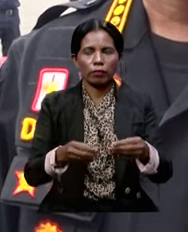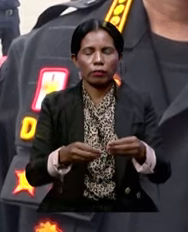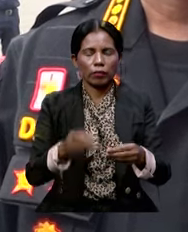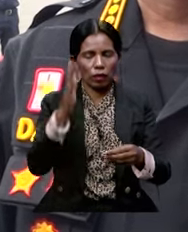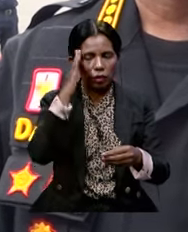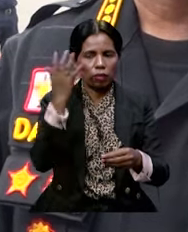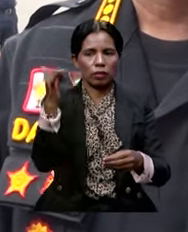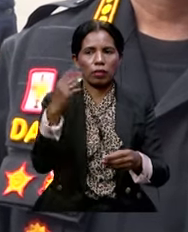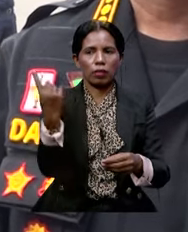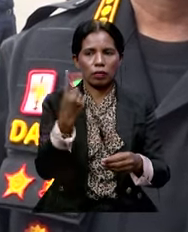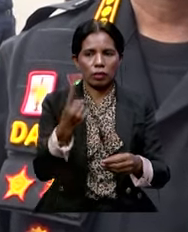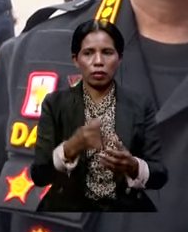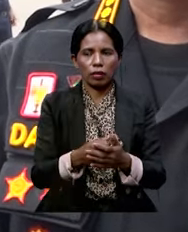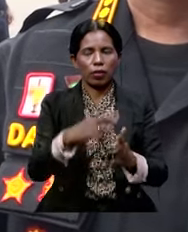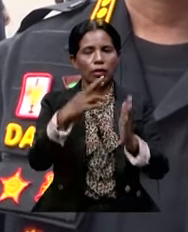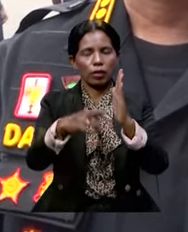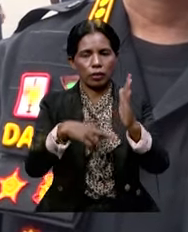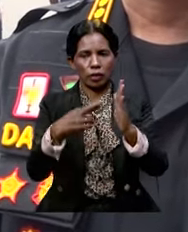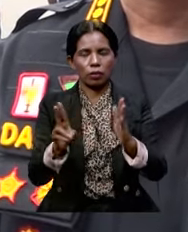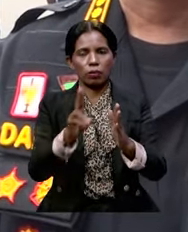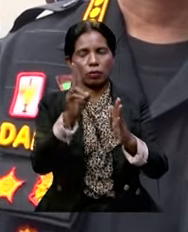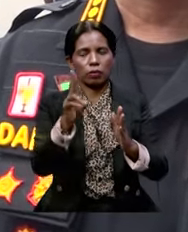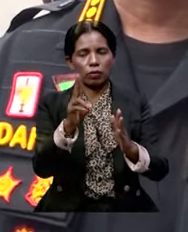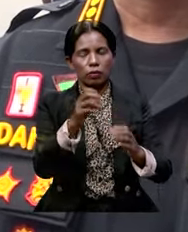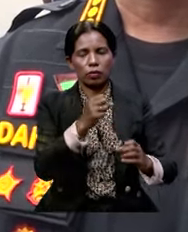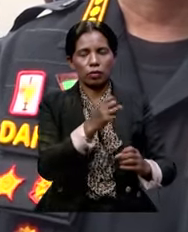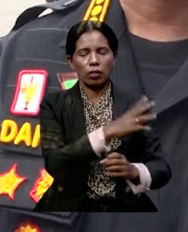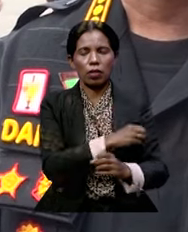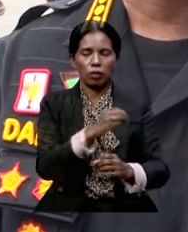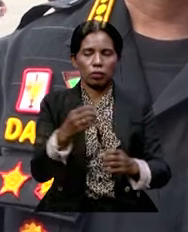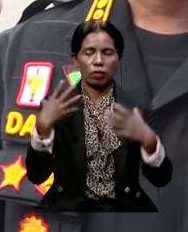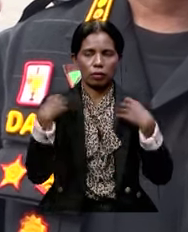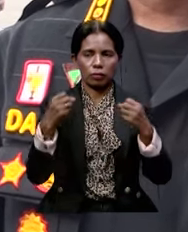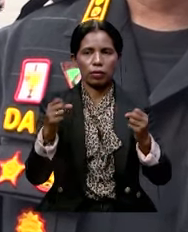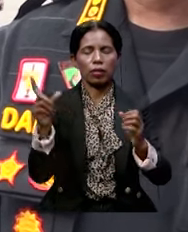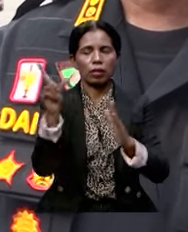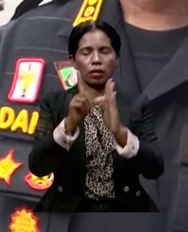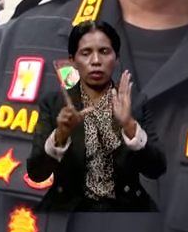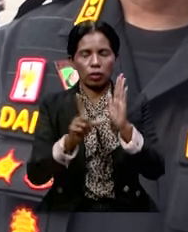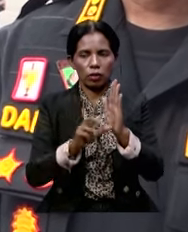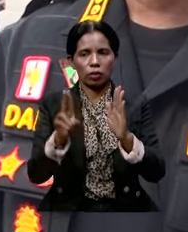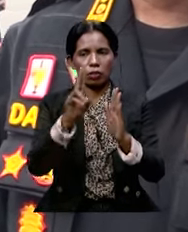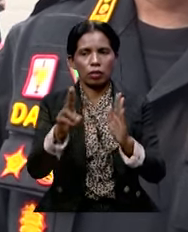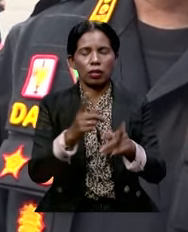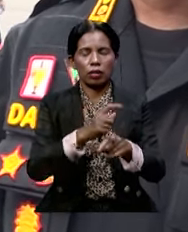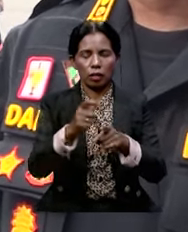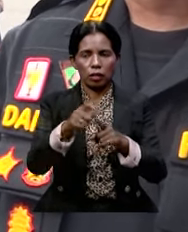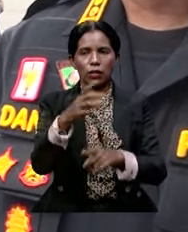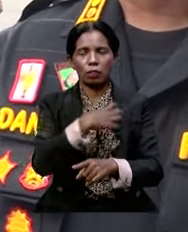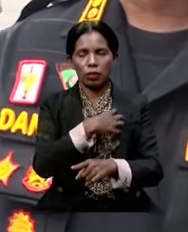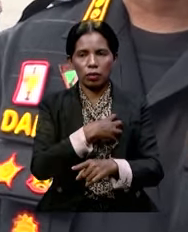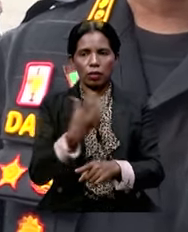fatin regras usa forsa lei sira usa forsa nean teknika policial sira